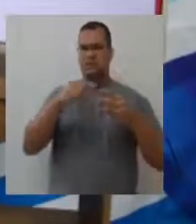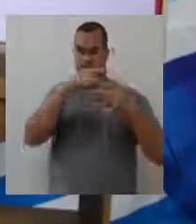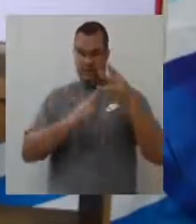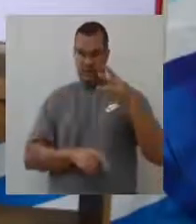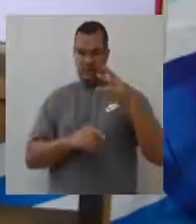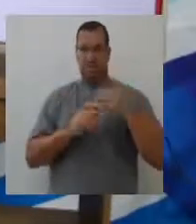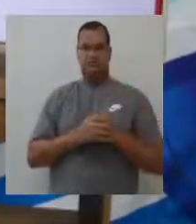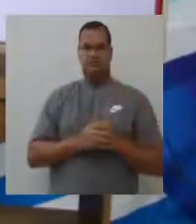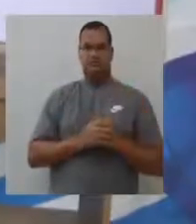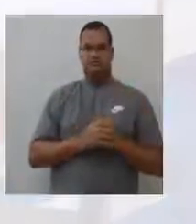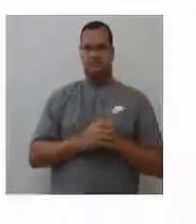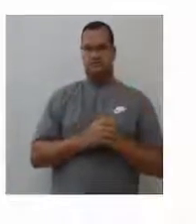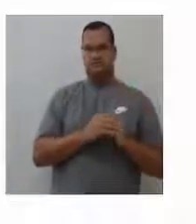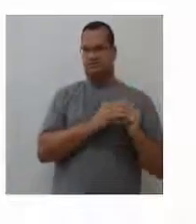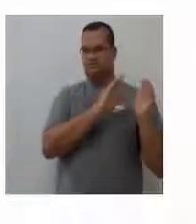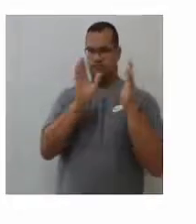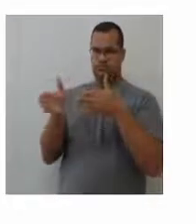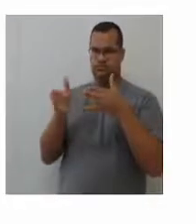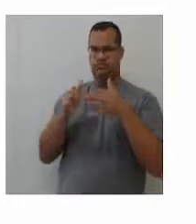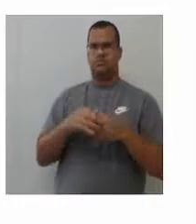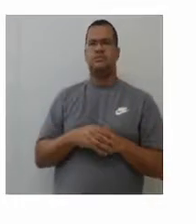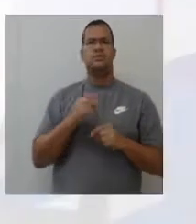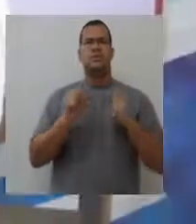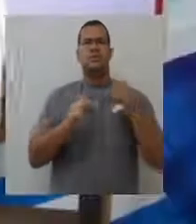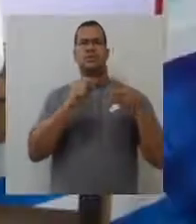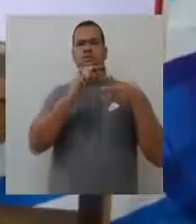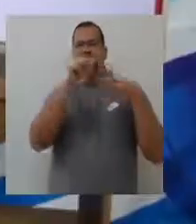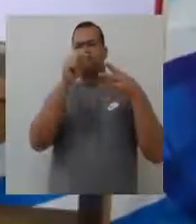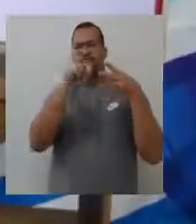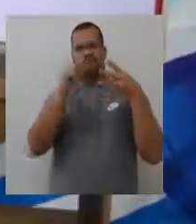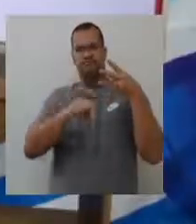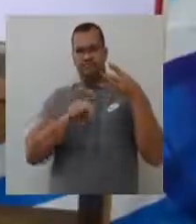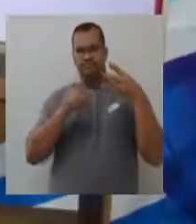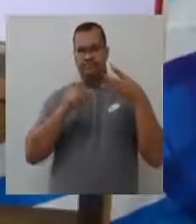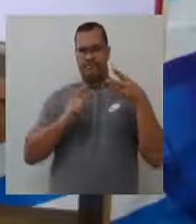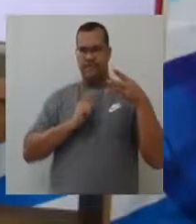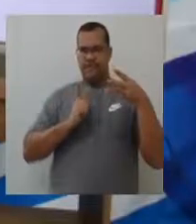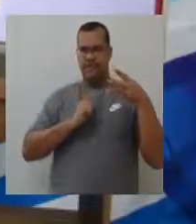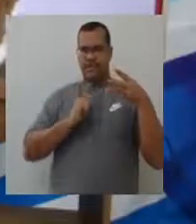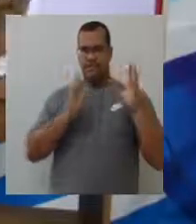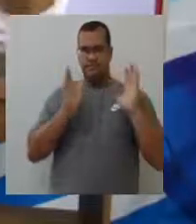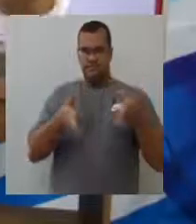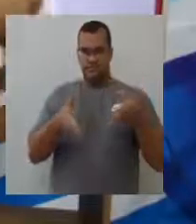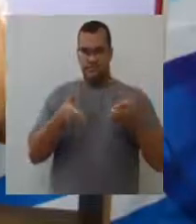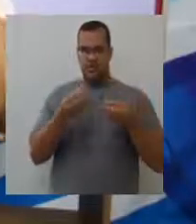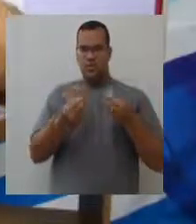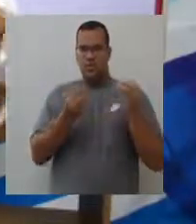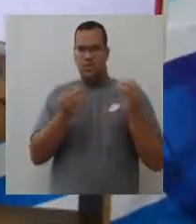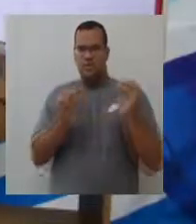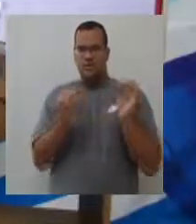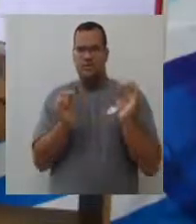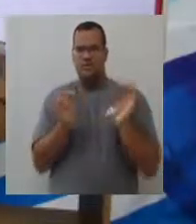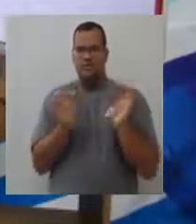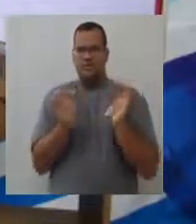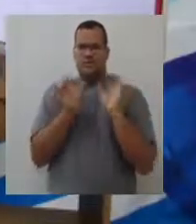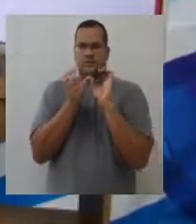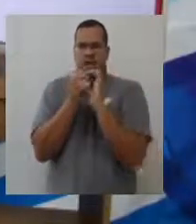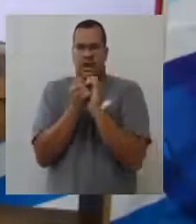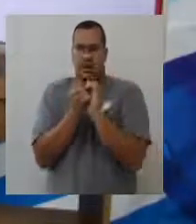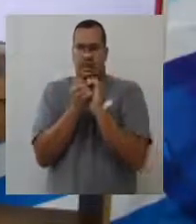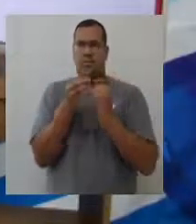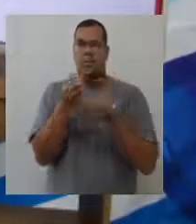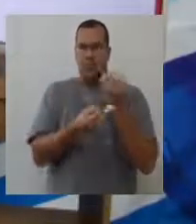critérios. Volta a câmera para mim. Quais são os 3 critérios? Estado de agregação entre as